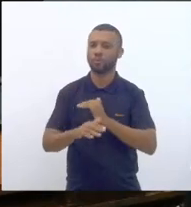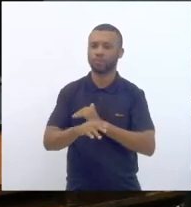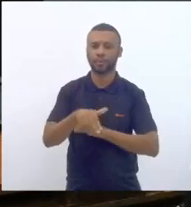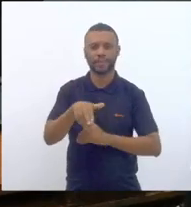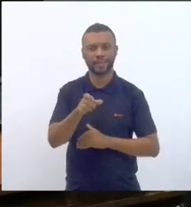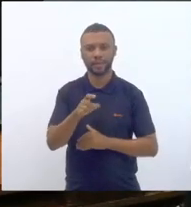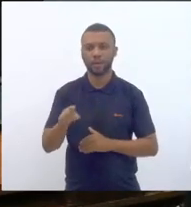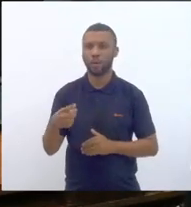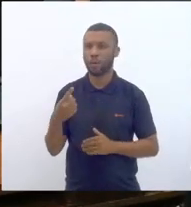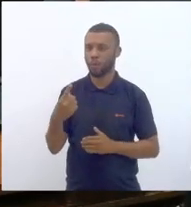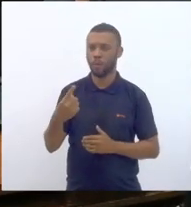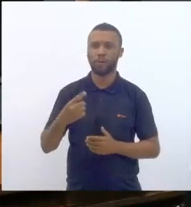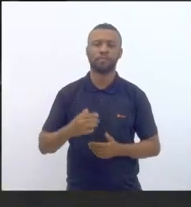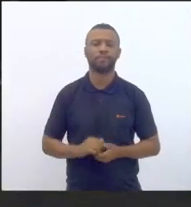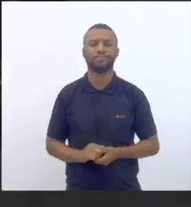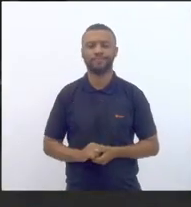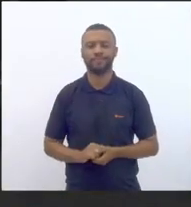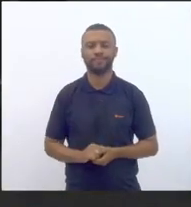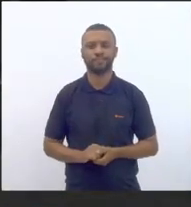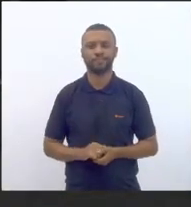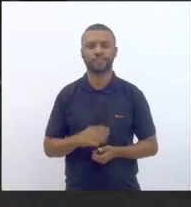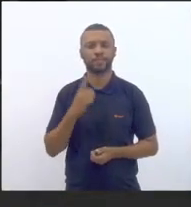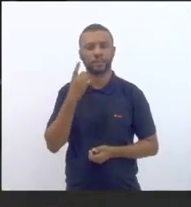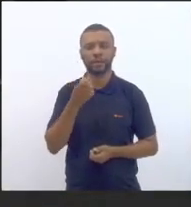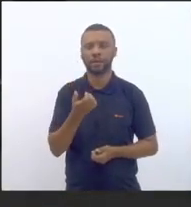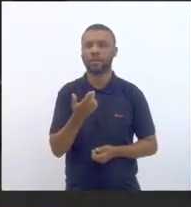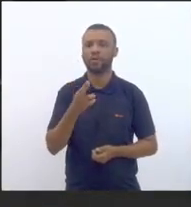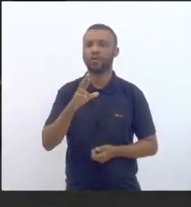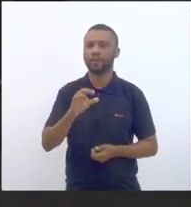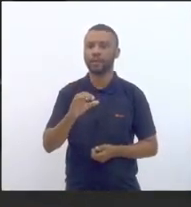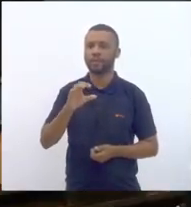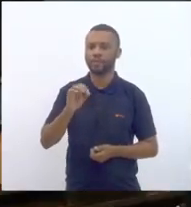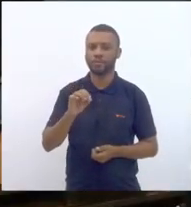1. Deputado Eurico Júnior.